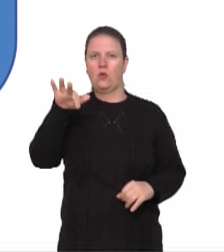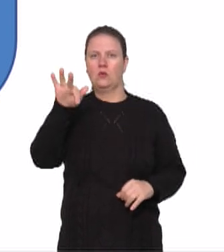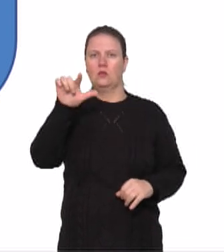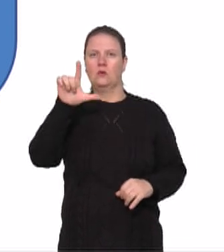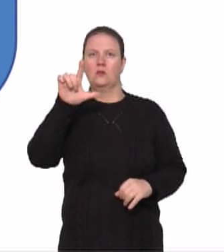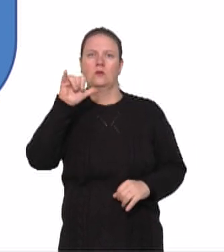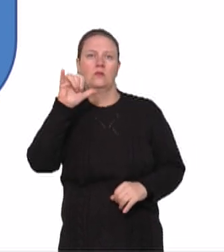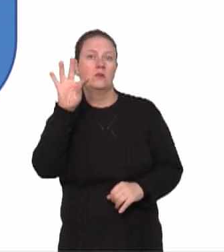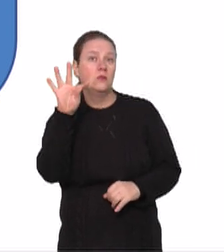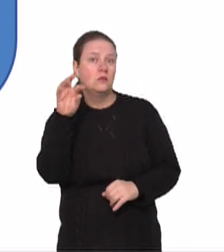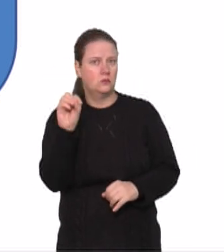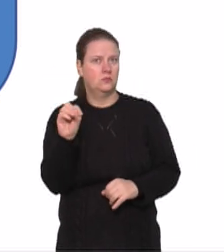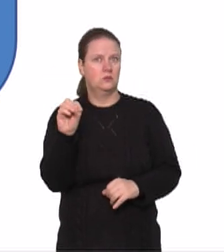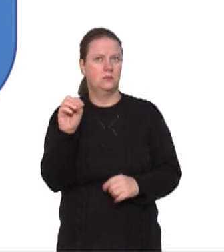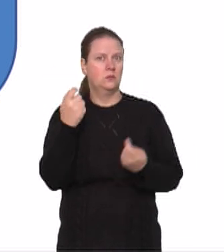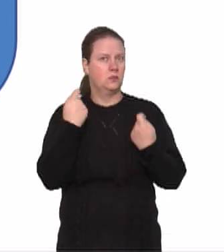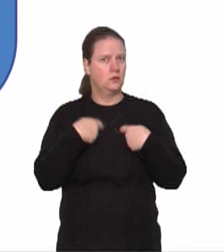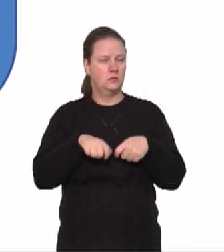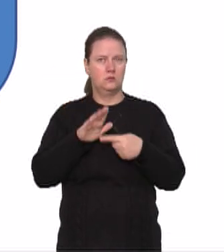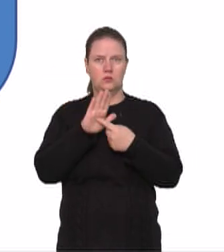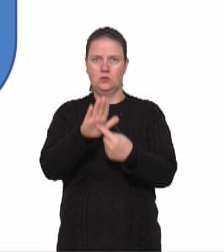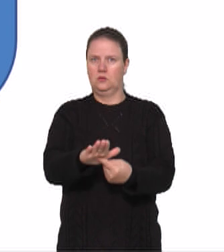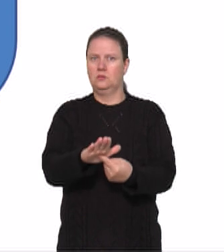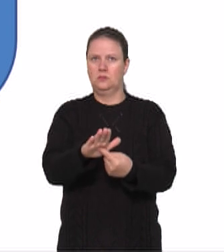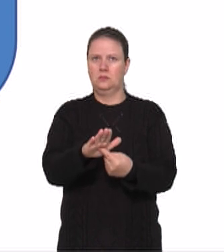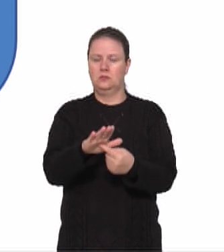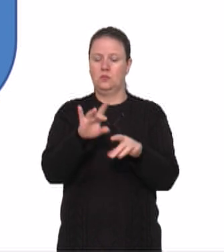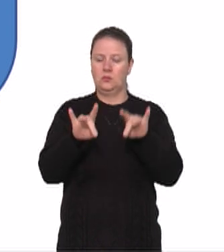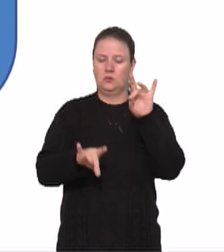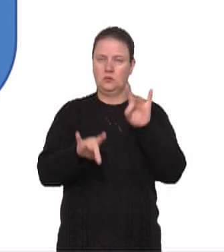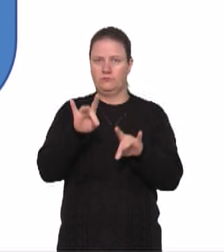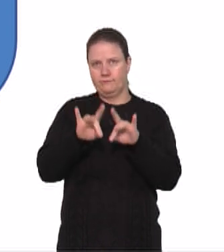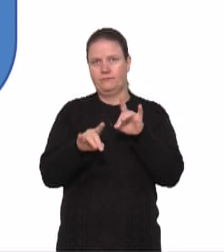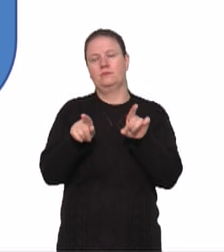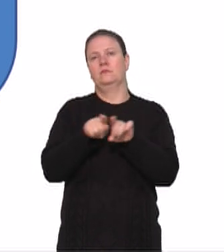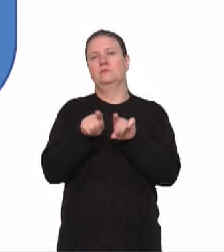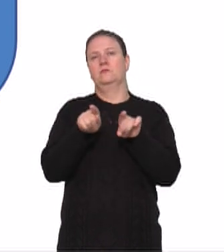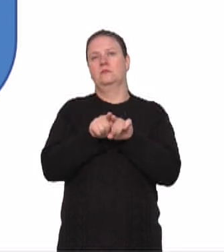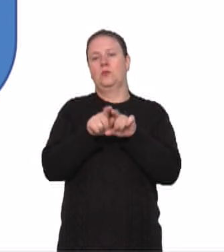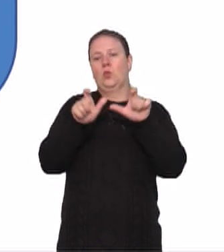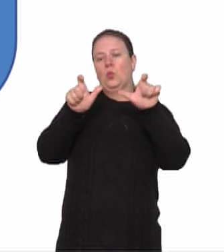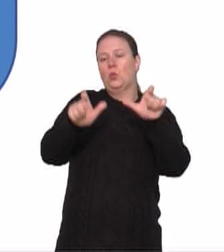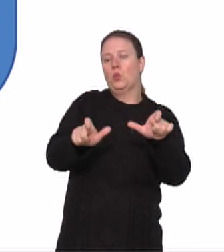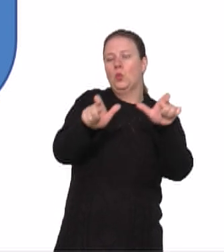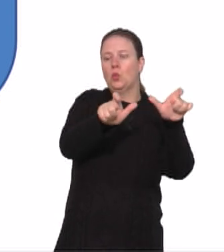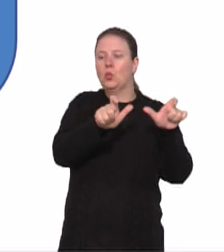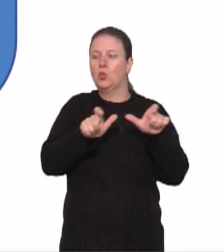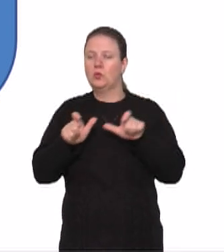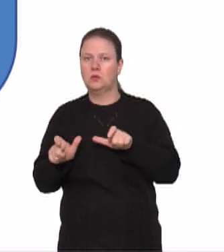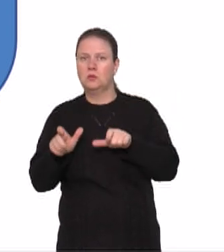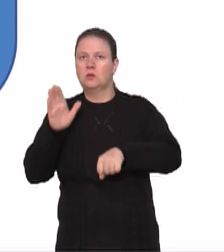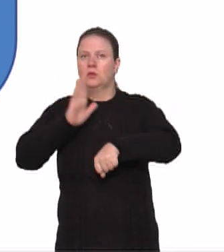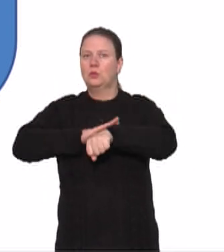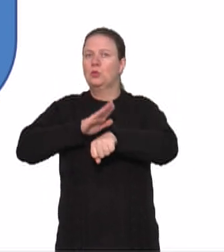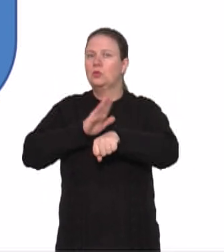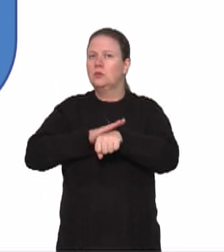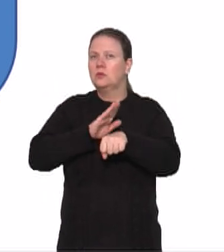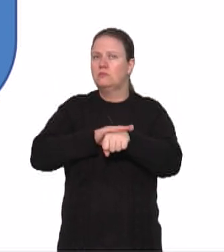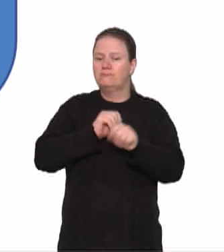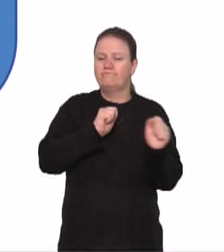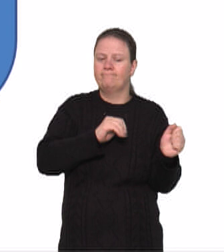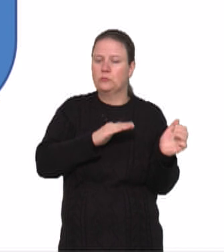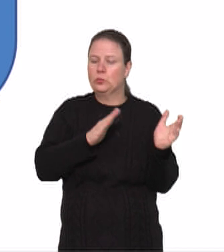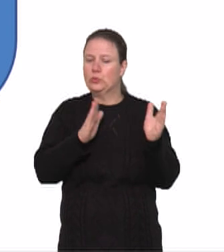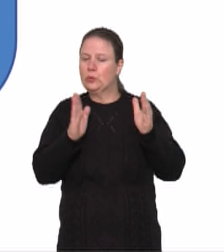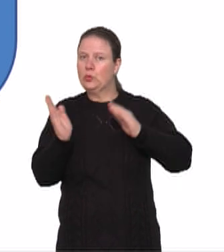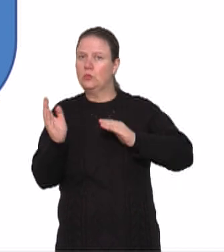conflito, né, durante o enredo. O lugar dos acontecimentos, o tempo, a questão da dimensão